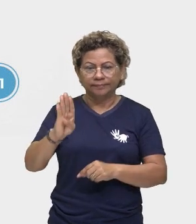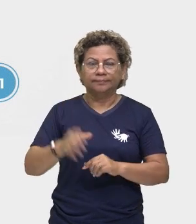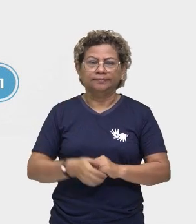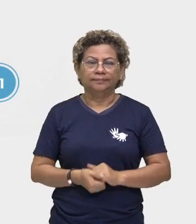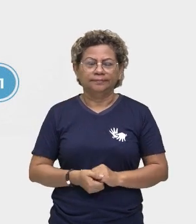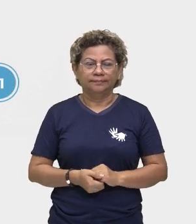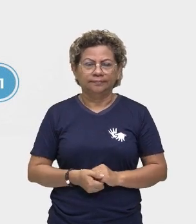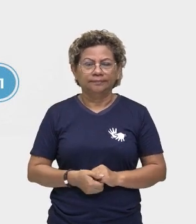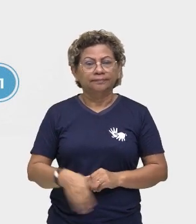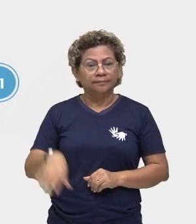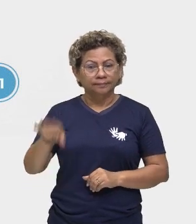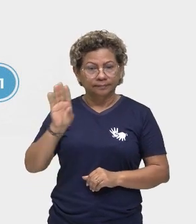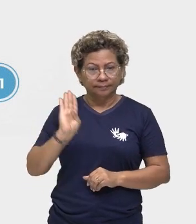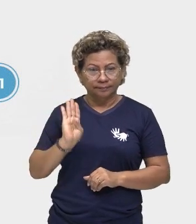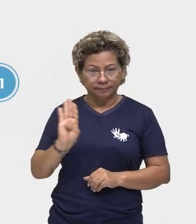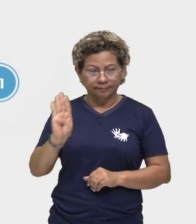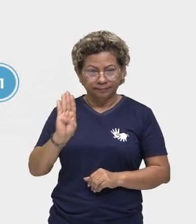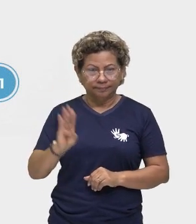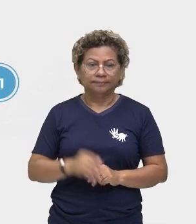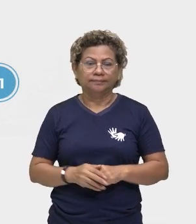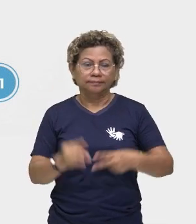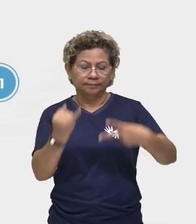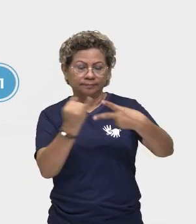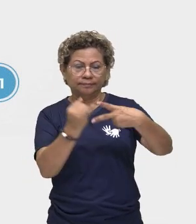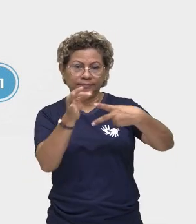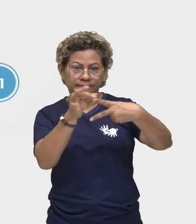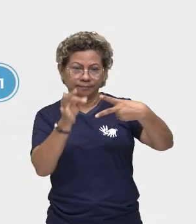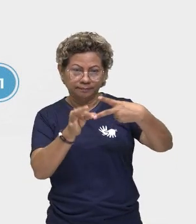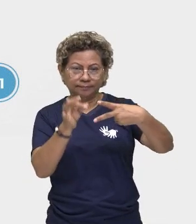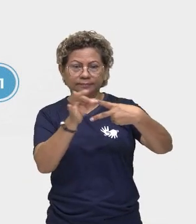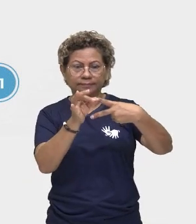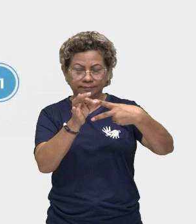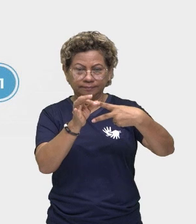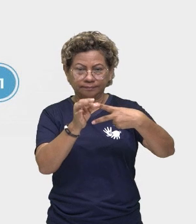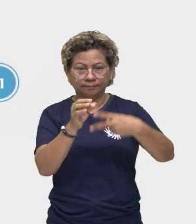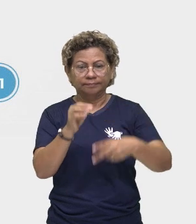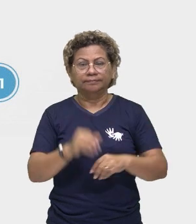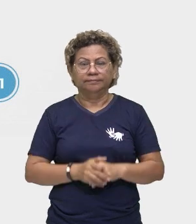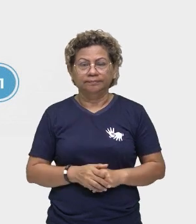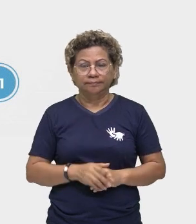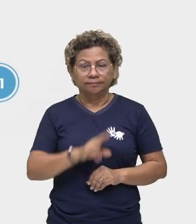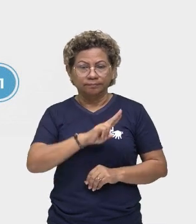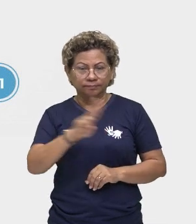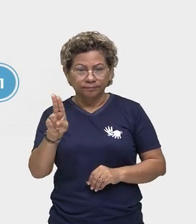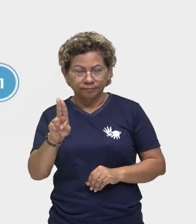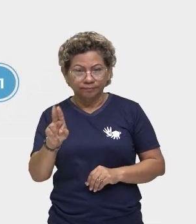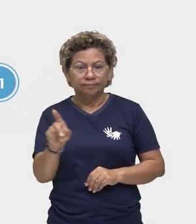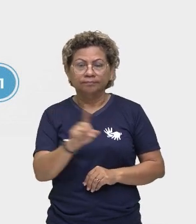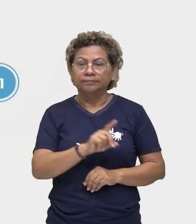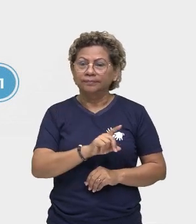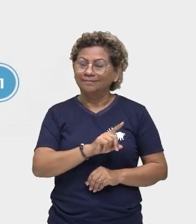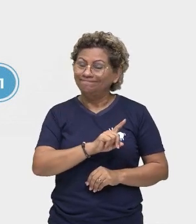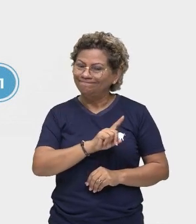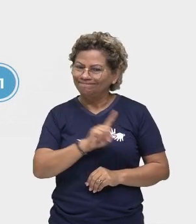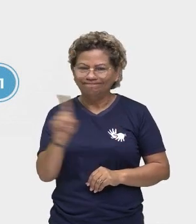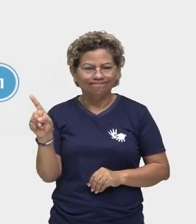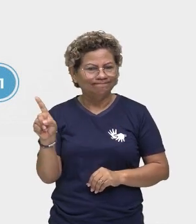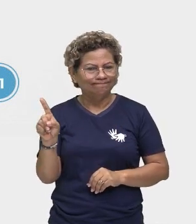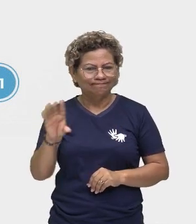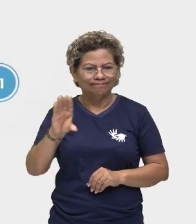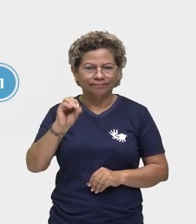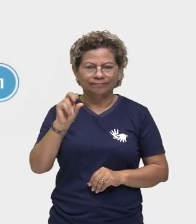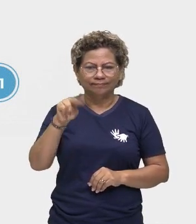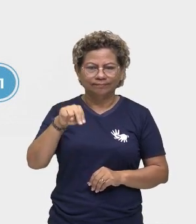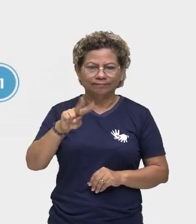Letra B. Um polígono é chamado de não convexo quando, dados dois pontos A e B, nem todos os pontos do